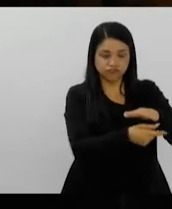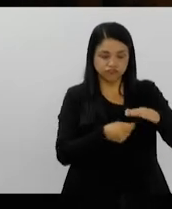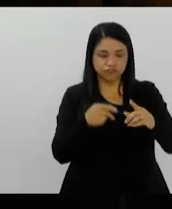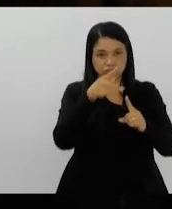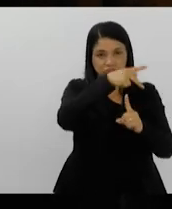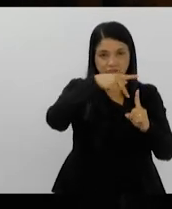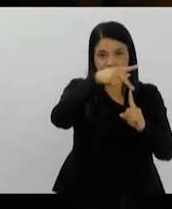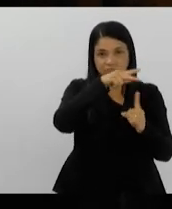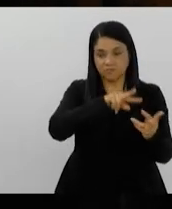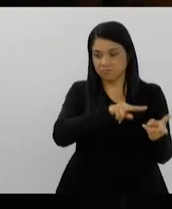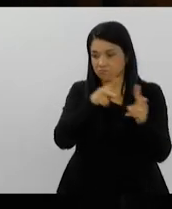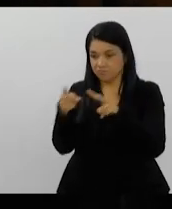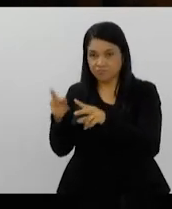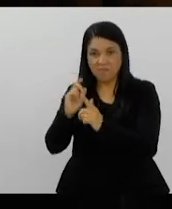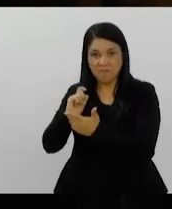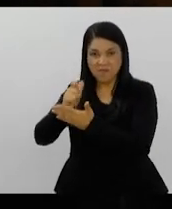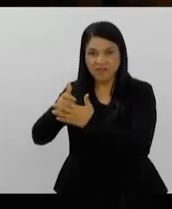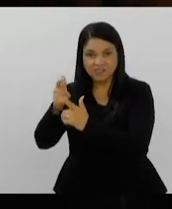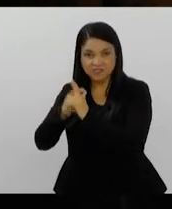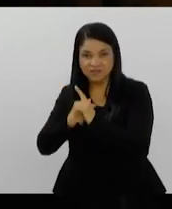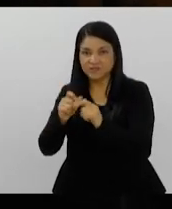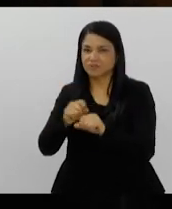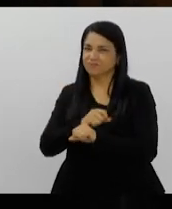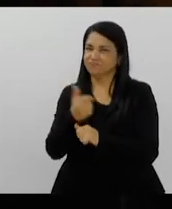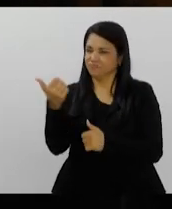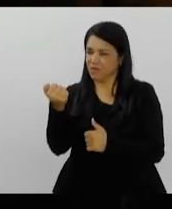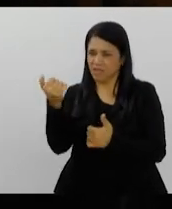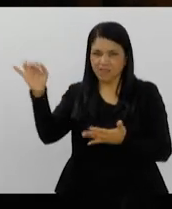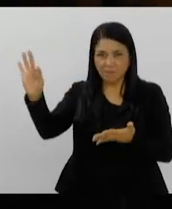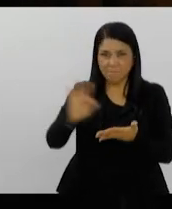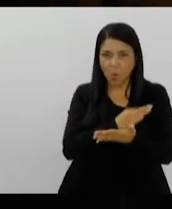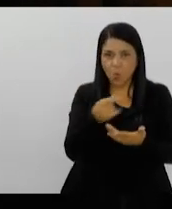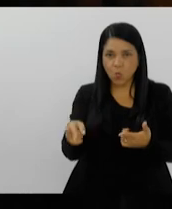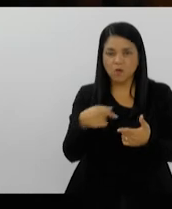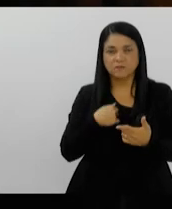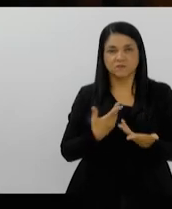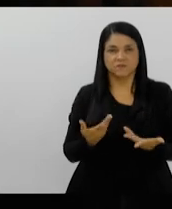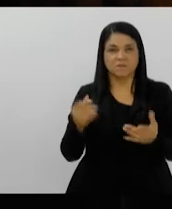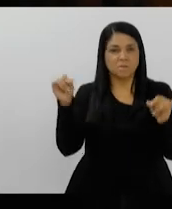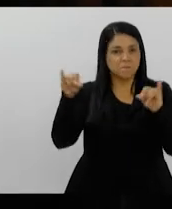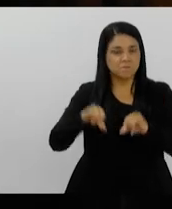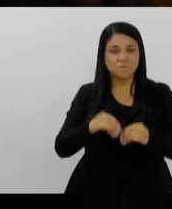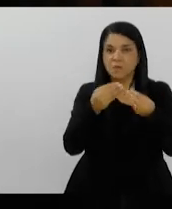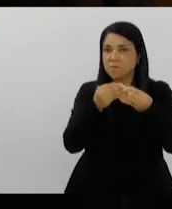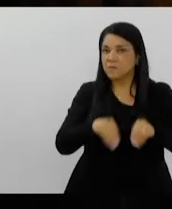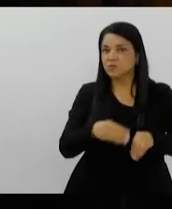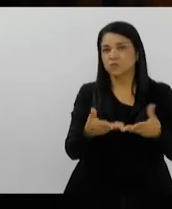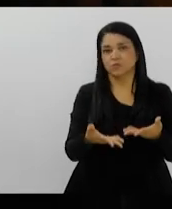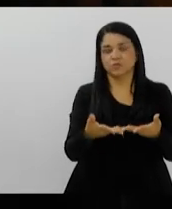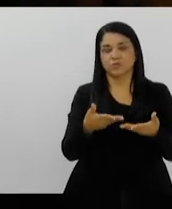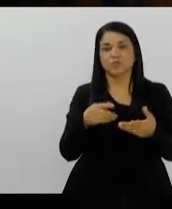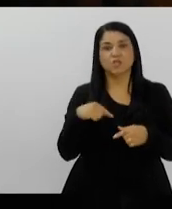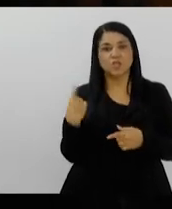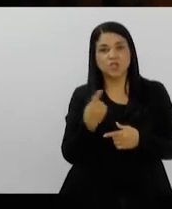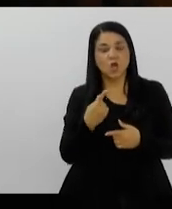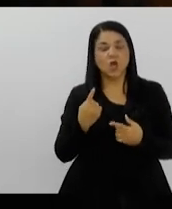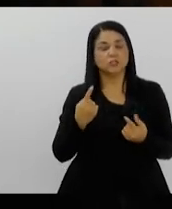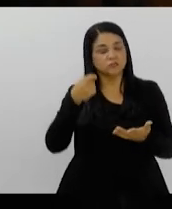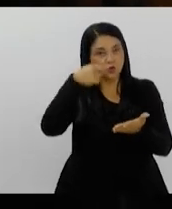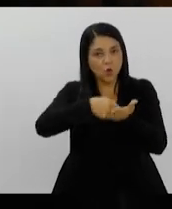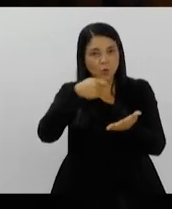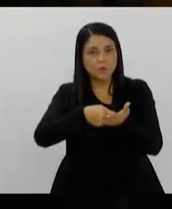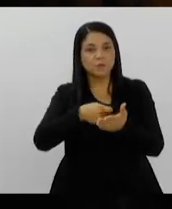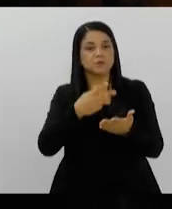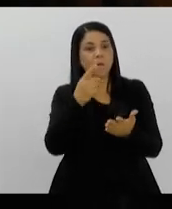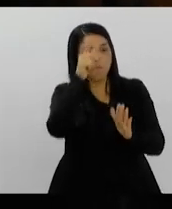canetada. Isso vai deixar um buraco atuarial ainda maior. E nós da oposição estamos cobrando, manda um projeto de lei